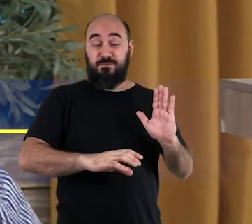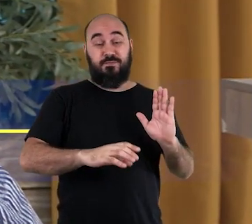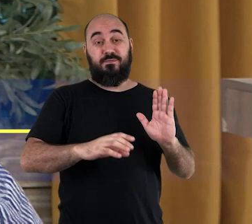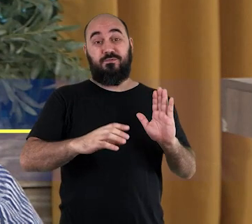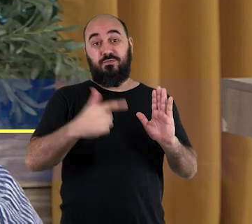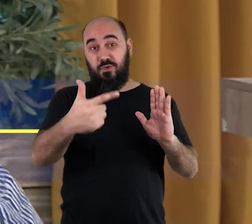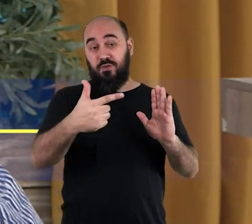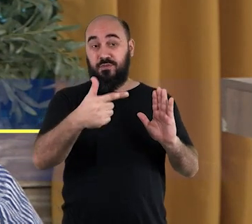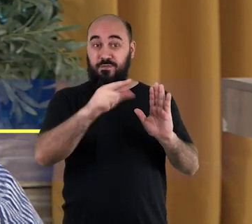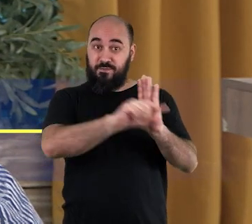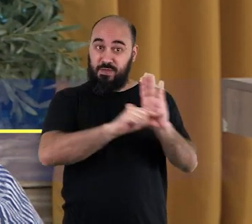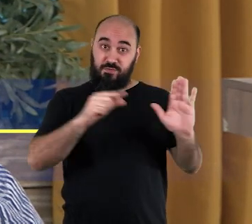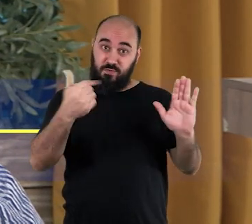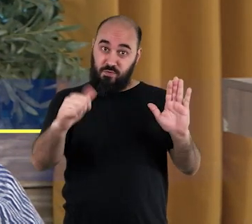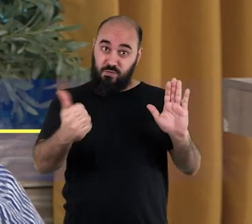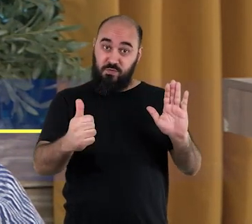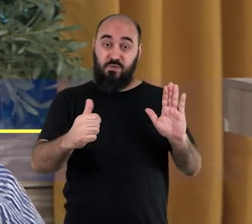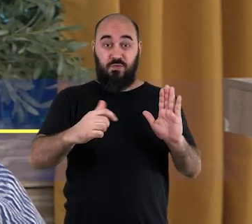determinado momento,